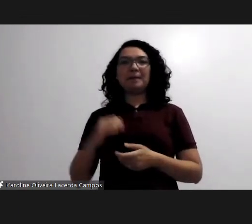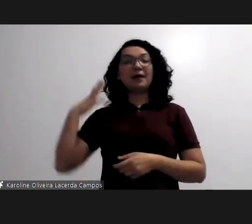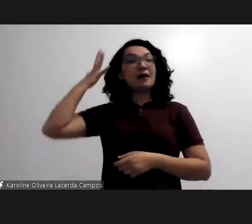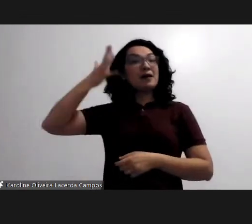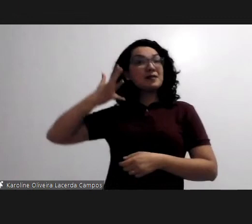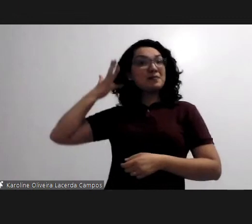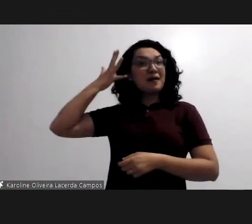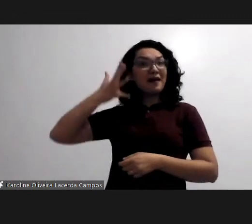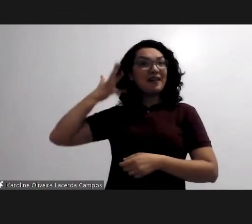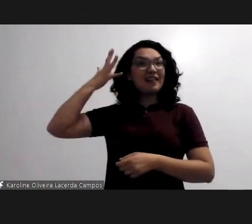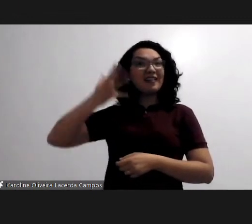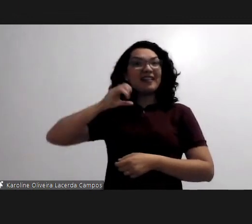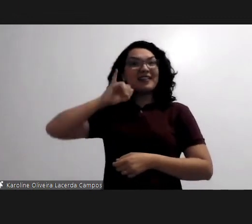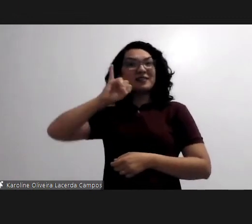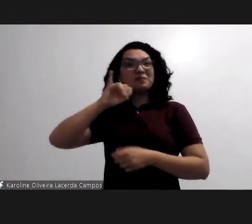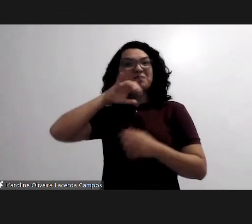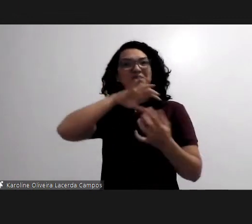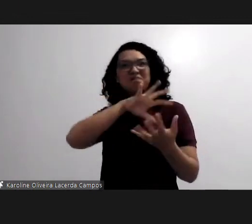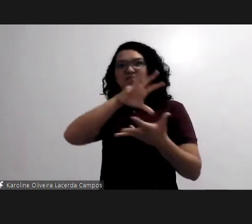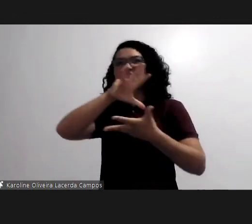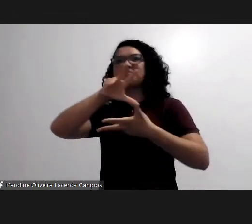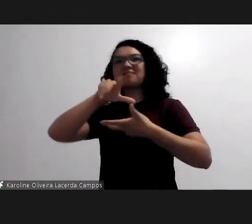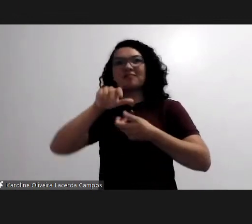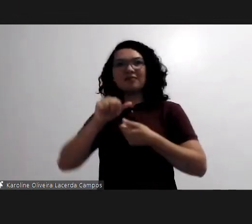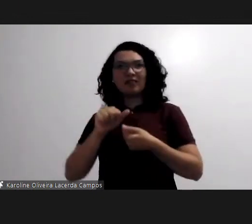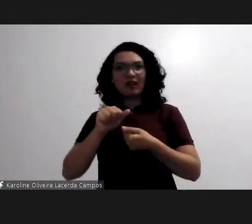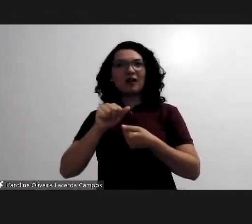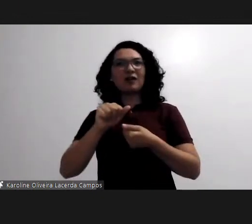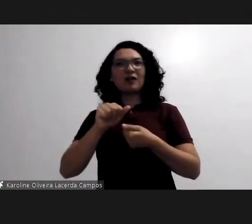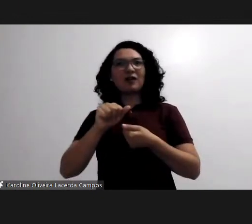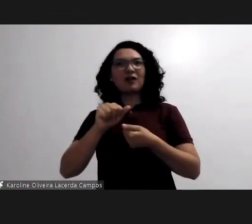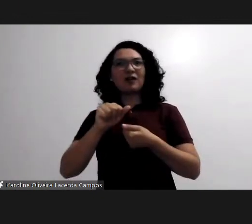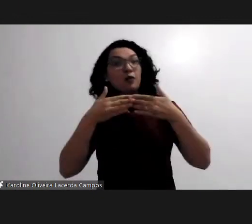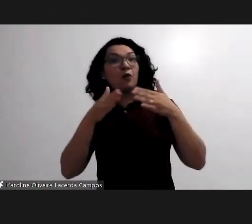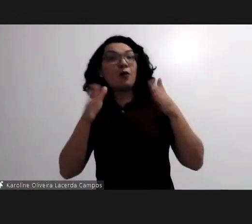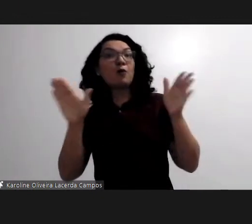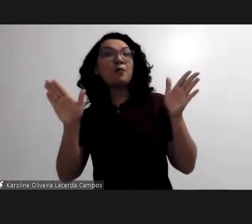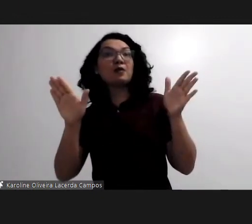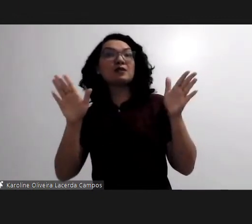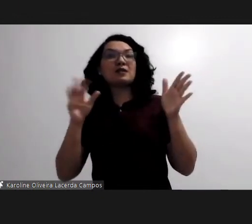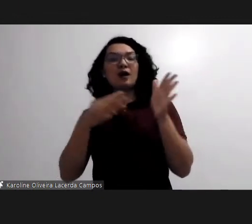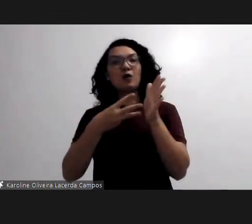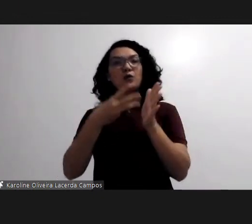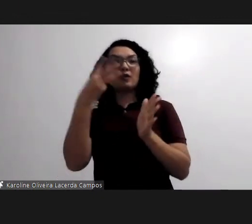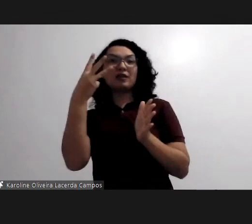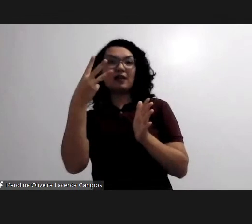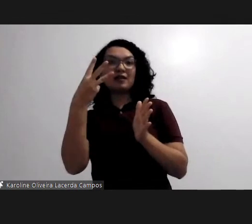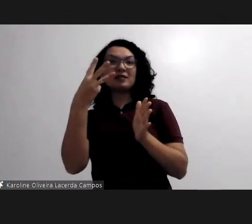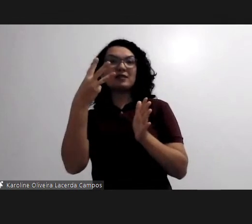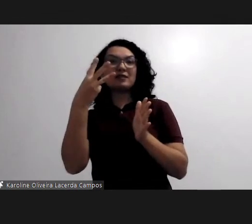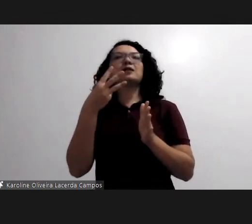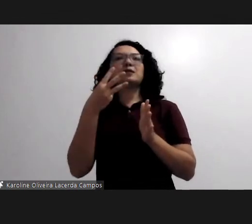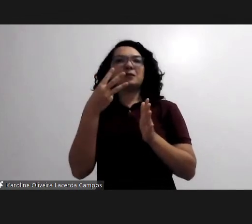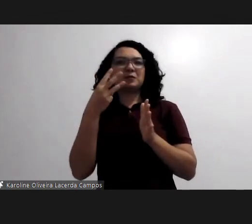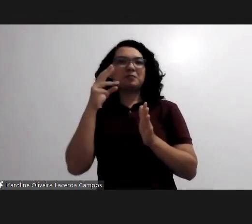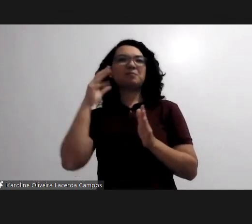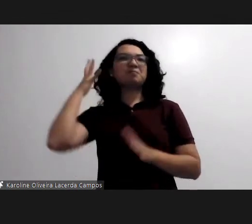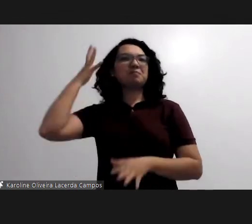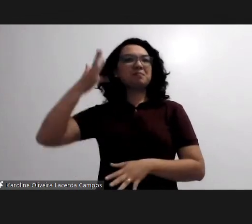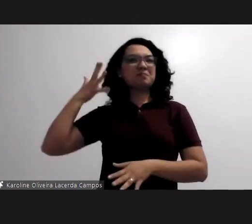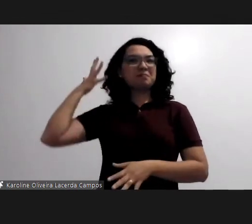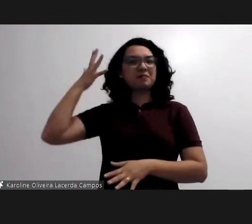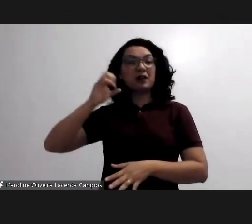internacionais, do qual nós vamos abrir agora o terceiro e último, com mais dois